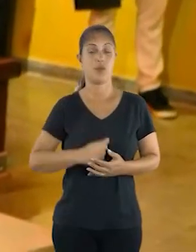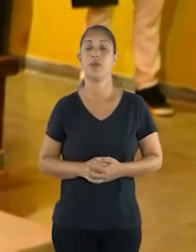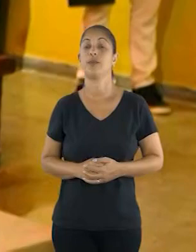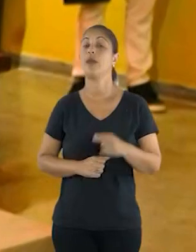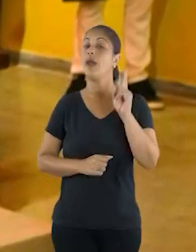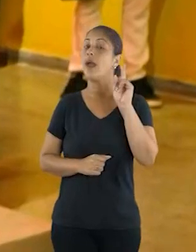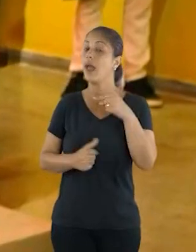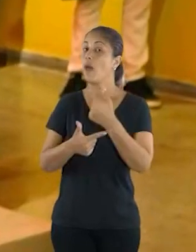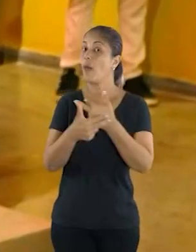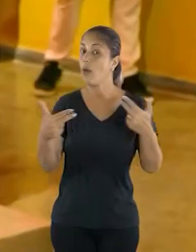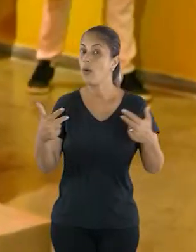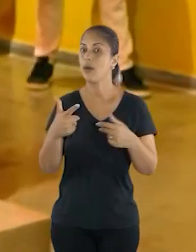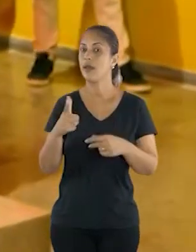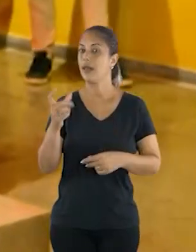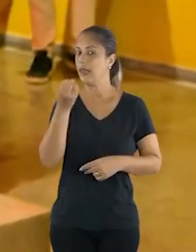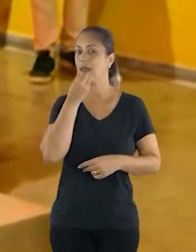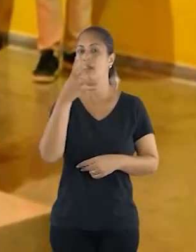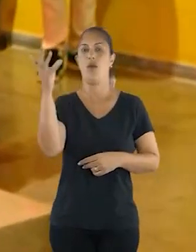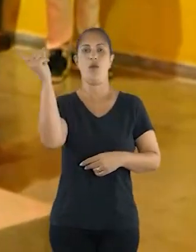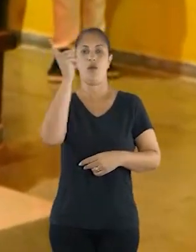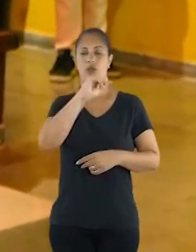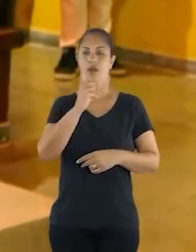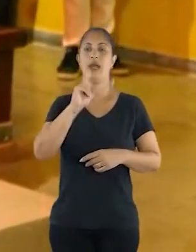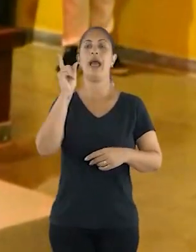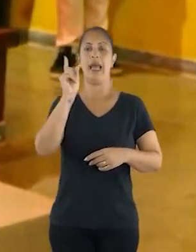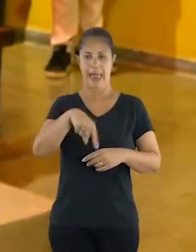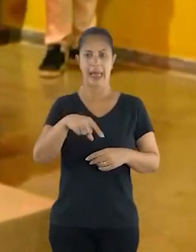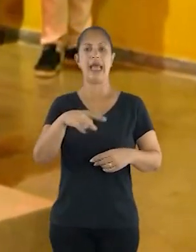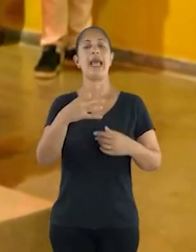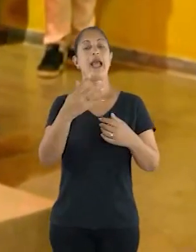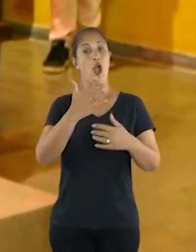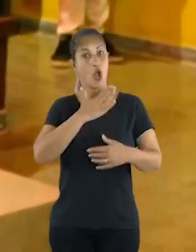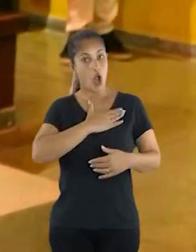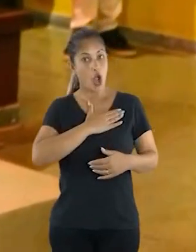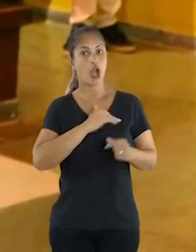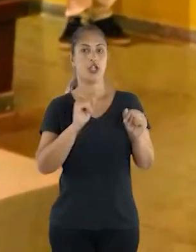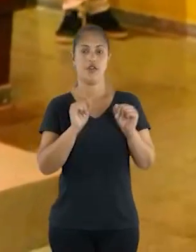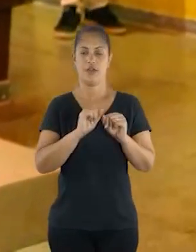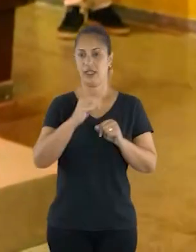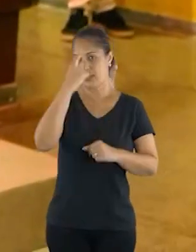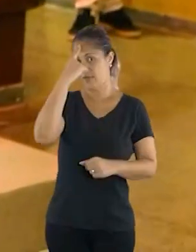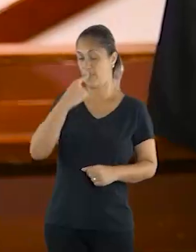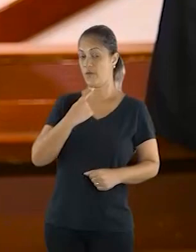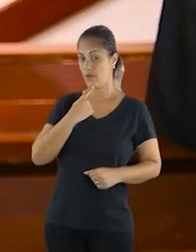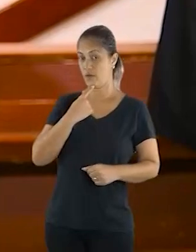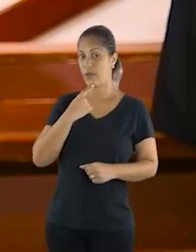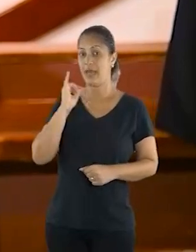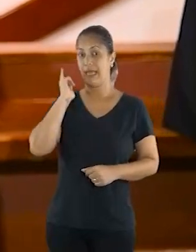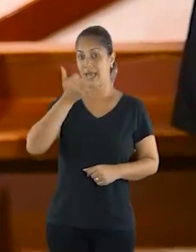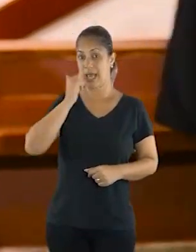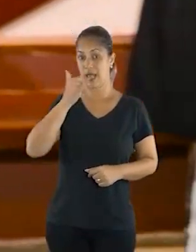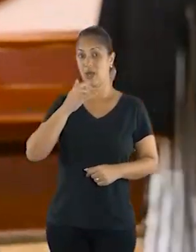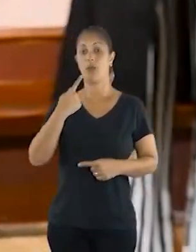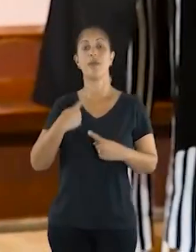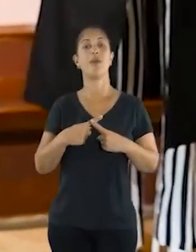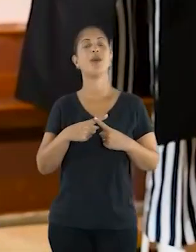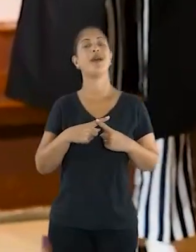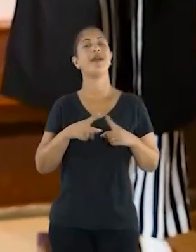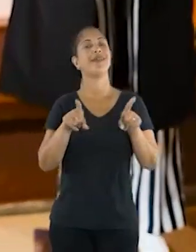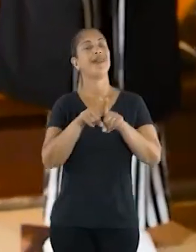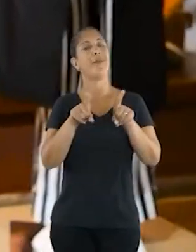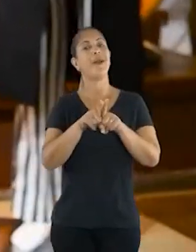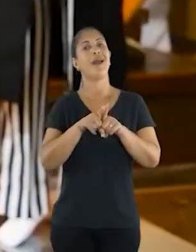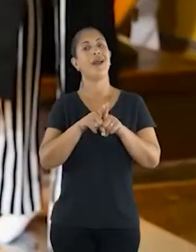uma coisa que Ariano não gostava. Que Ariano gostava de ter a figura do narrador, porque o narrador é também